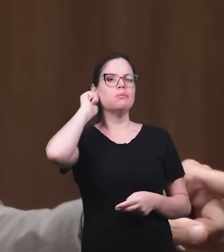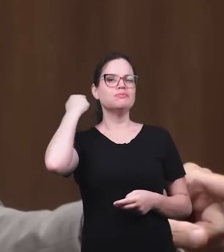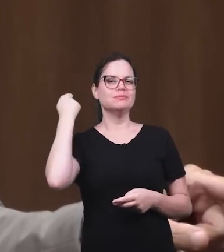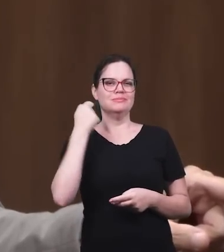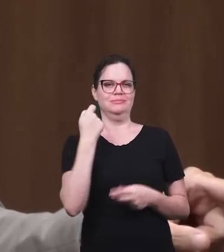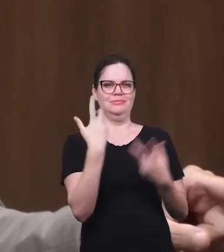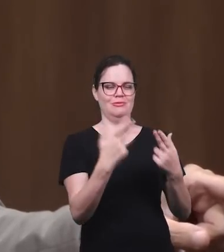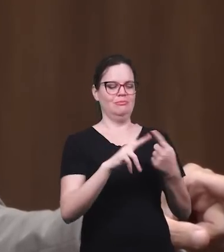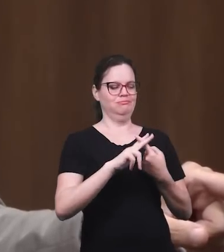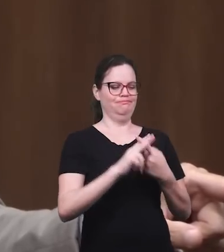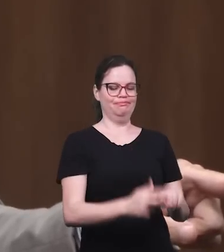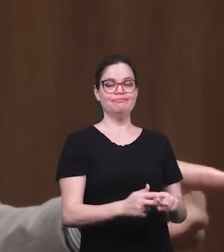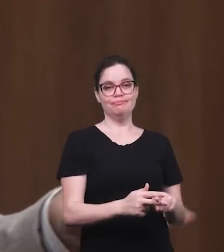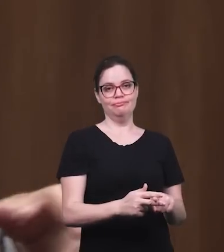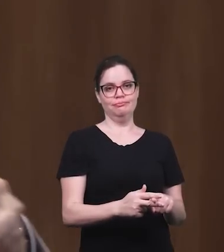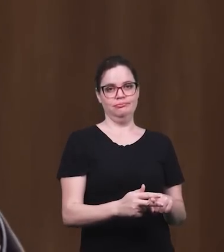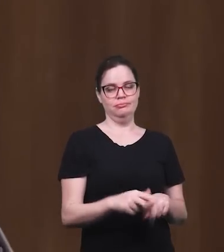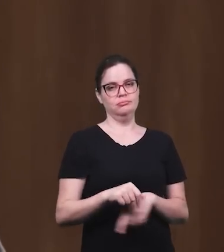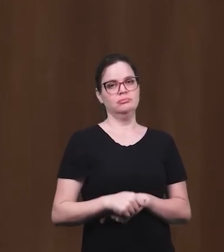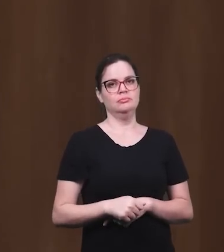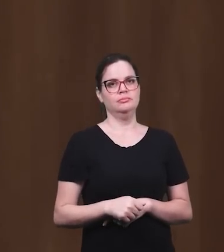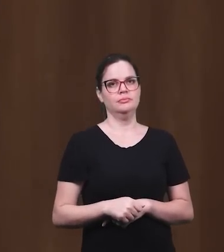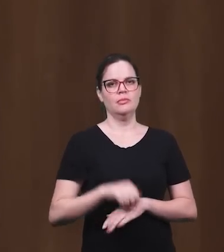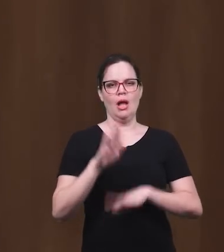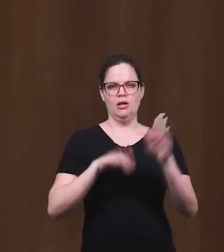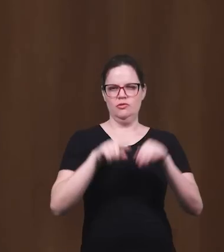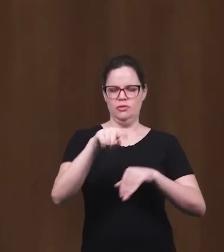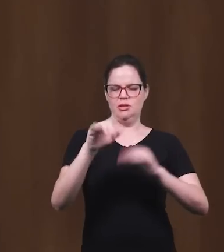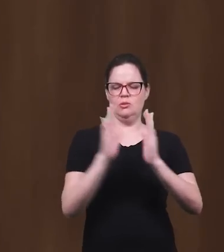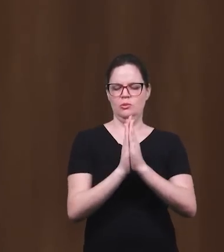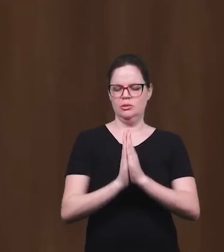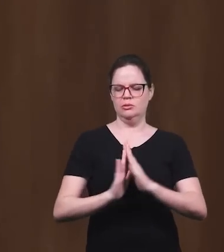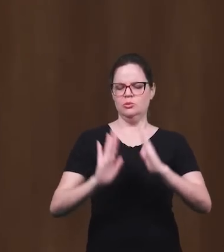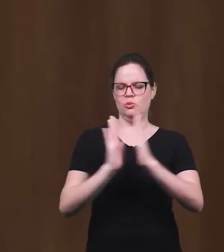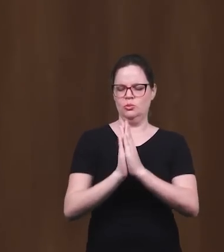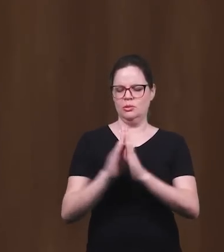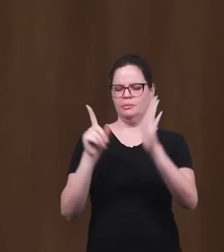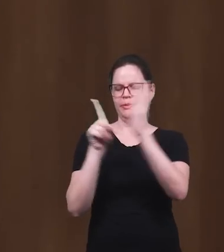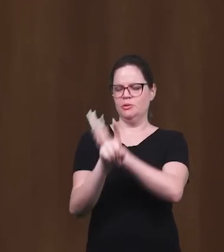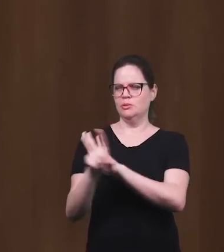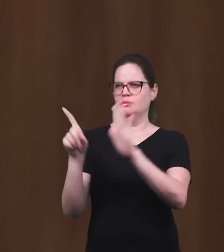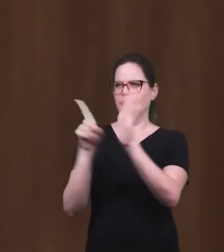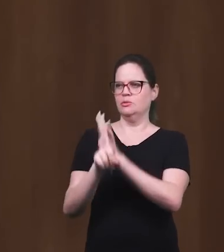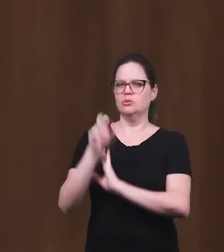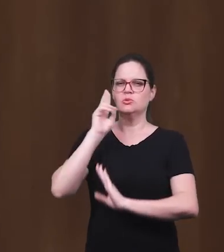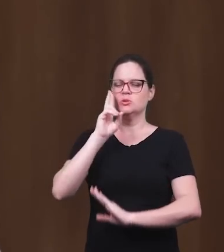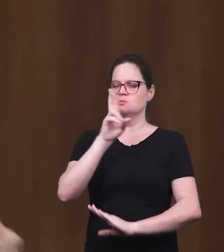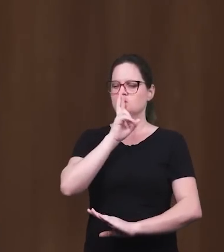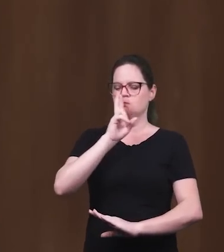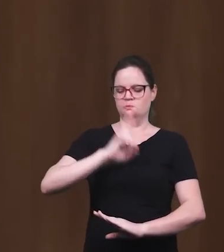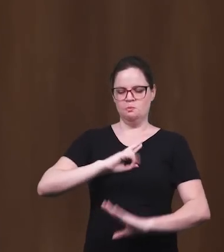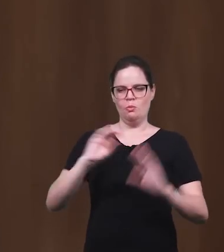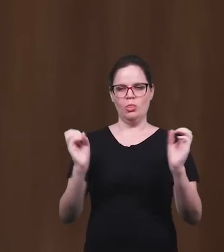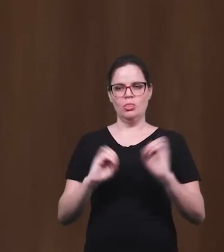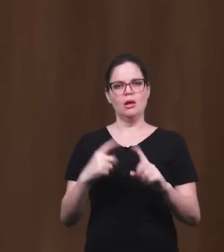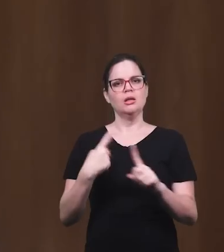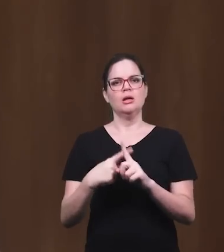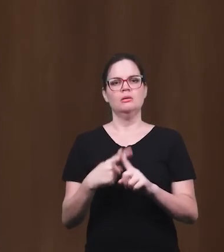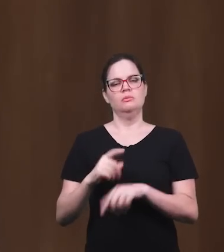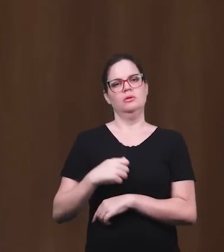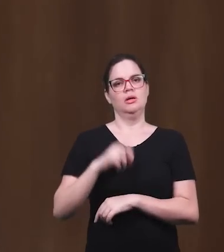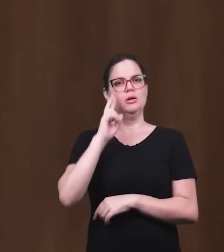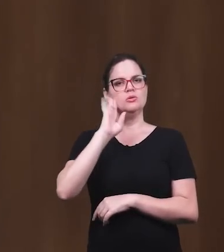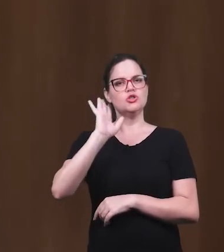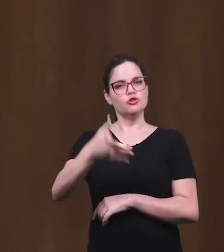correção. Então, às vezes, você está orando, você está com o Senhor não está falando, é como